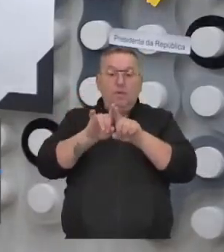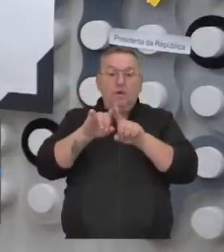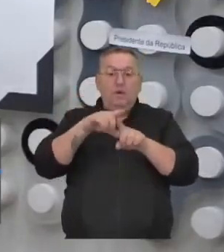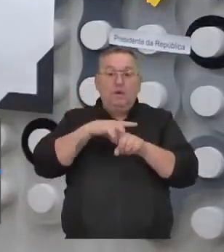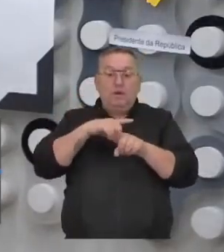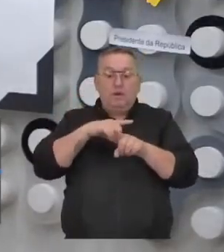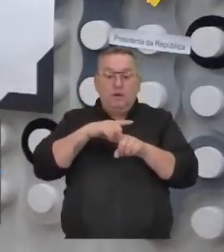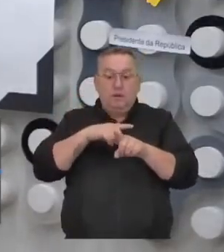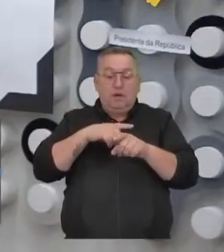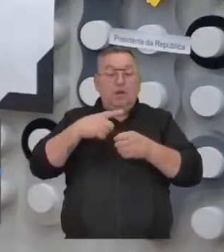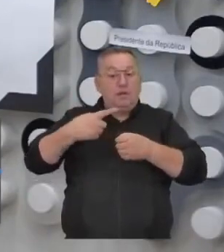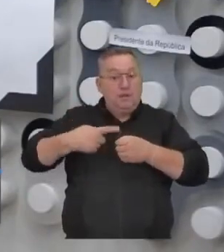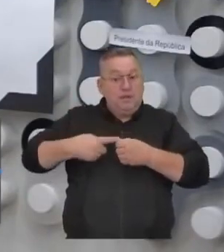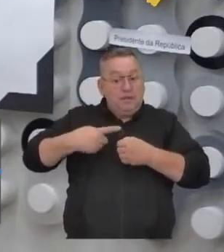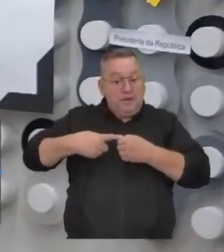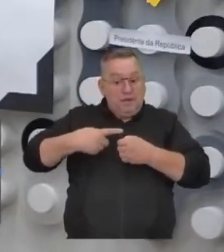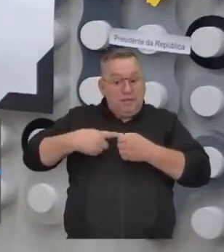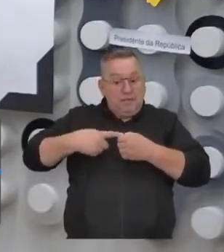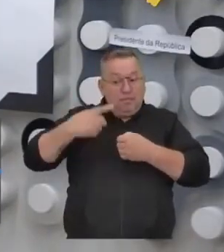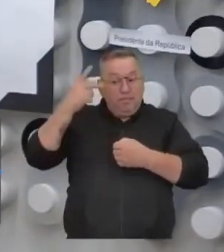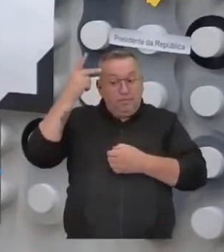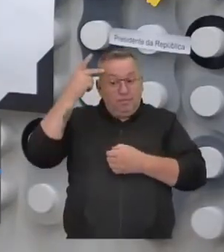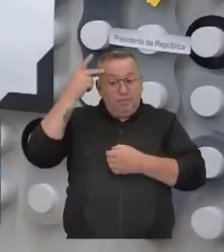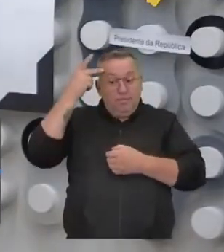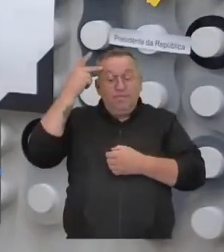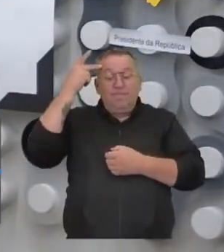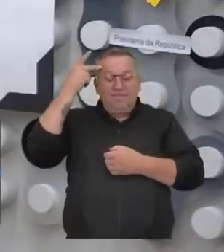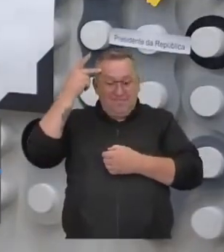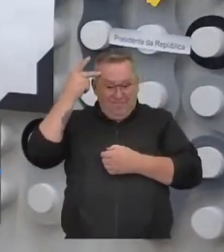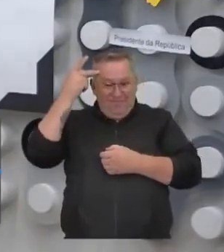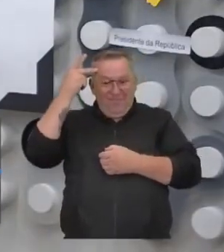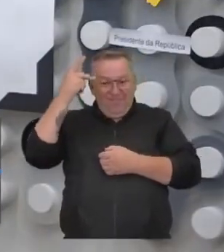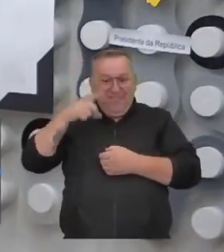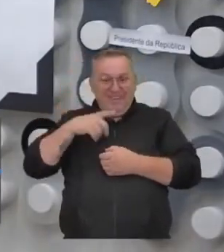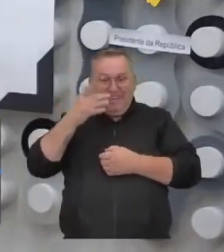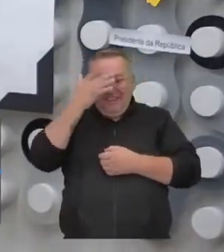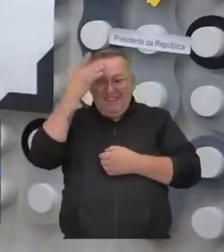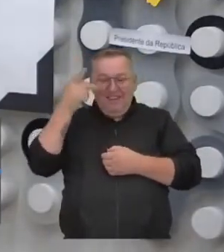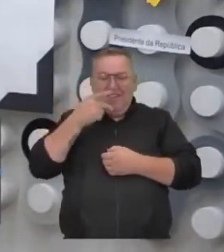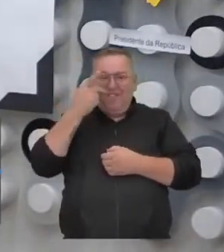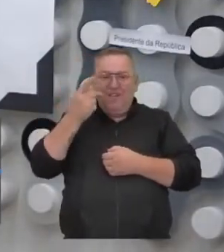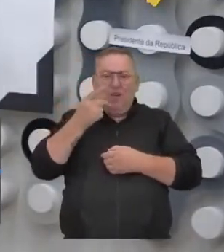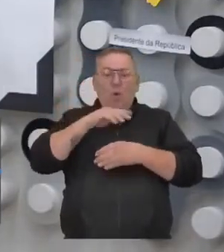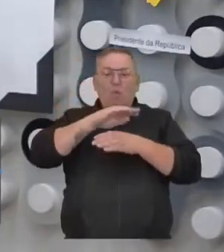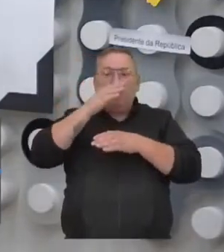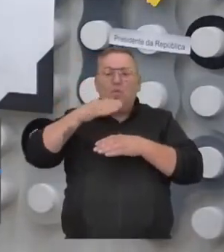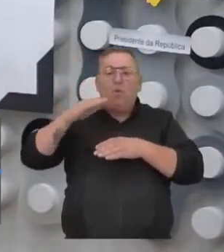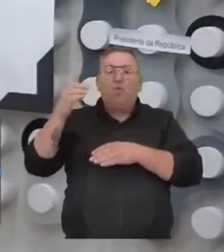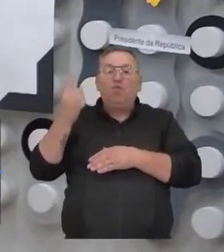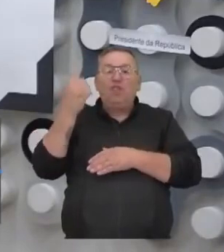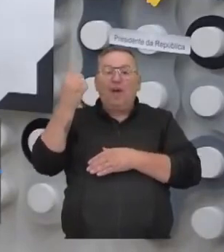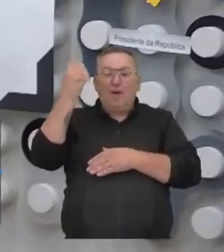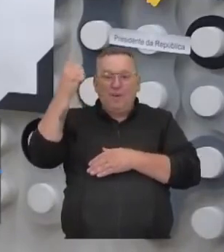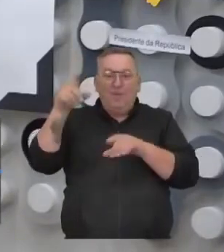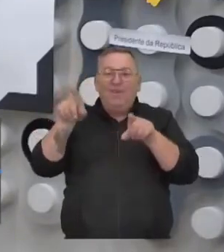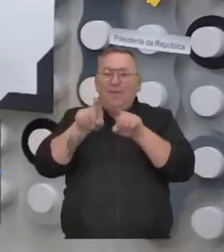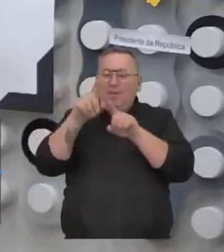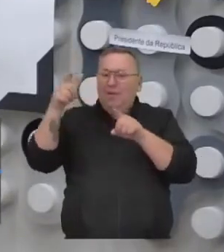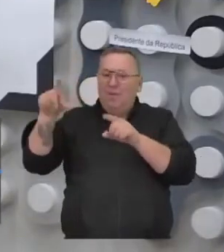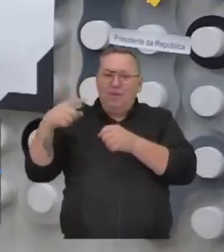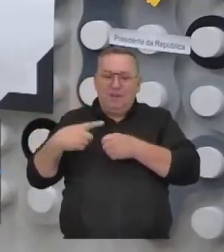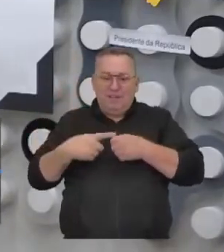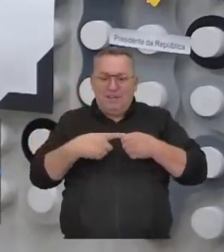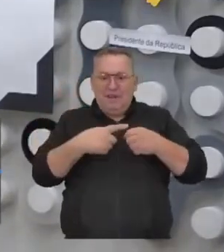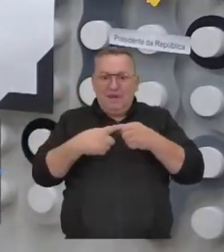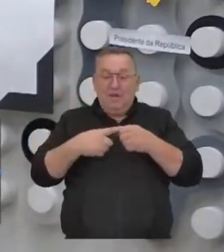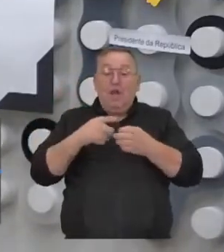o município de São Paulo. A gente está no município de São Paulo aqui, Sim. e teve gente que falou lá de Monte Alto, falou de Osasco também, que são outros municípios.